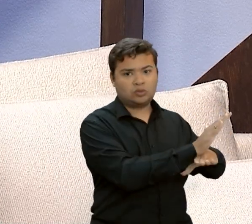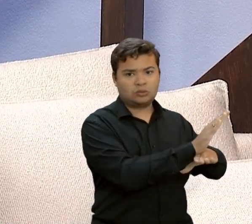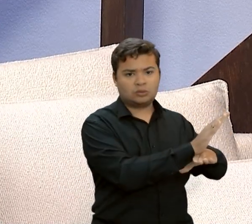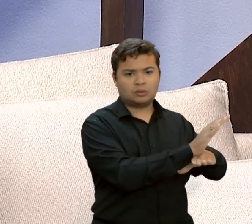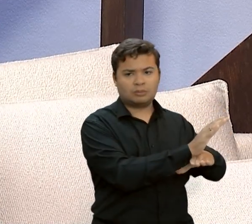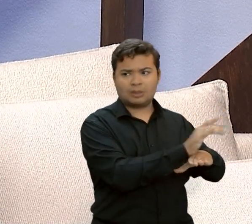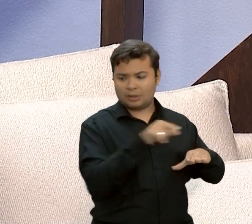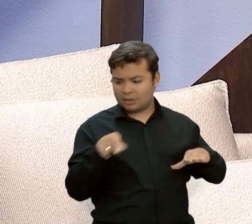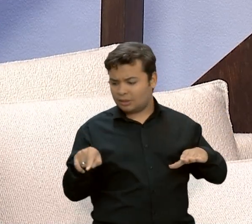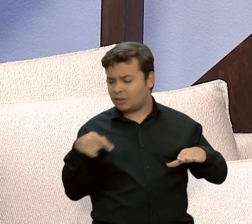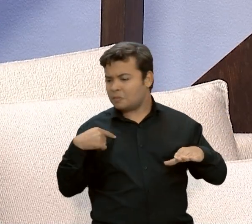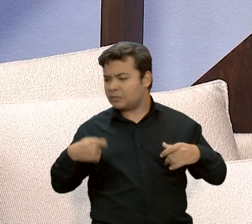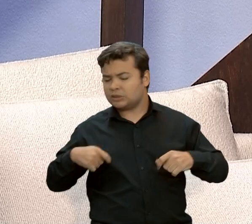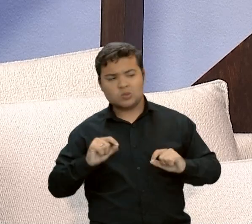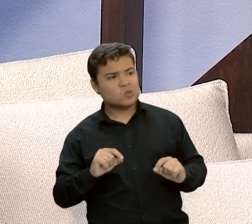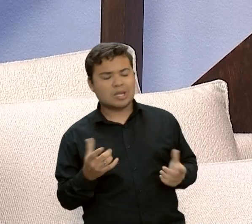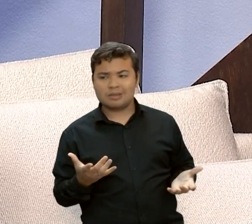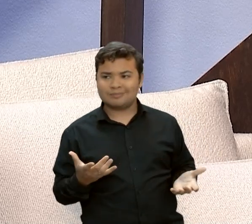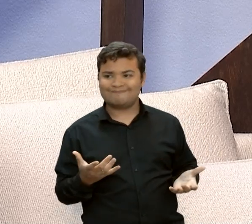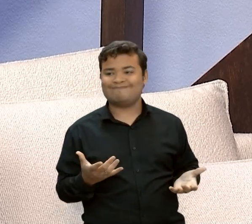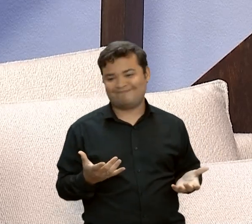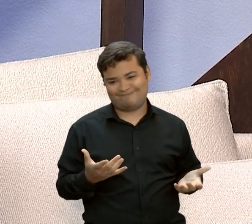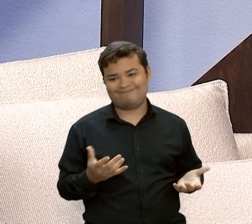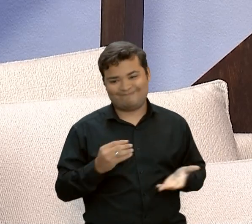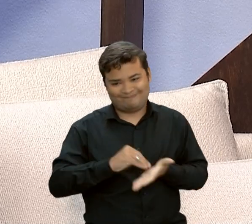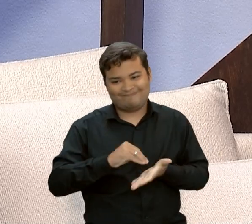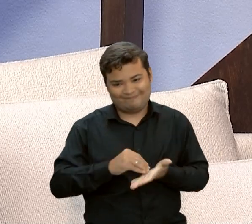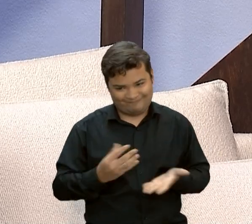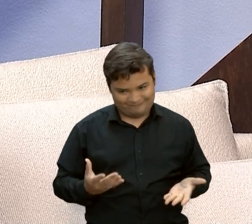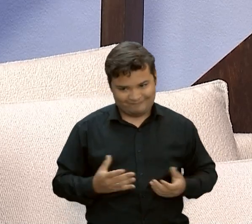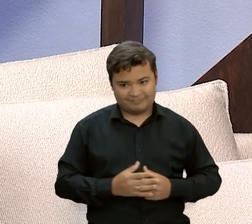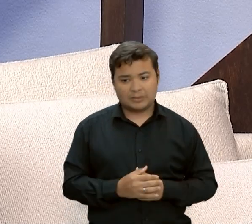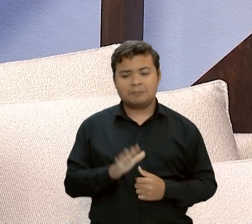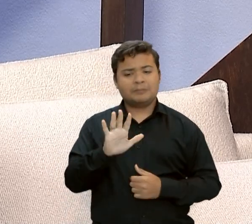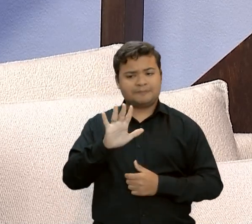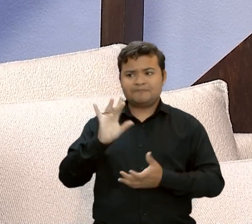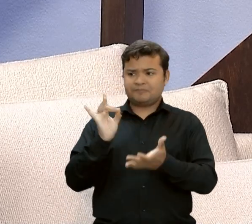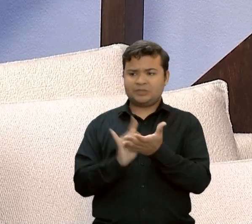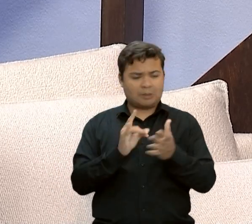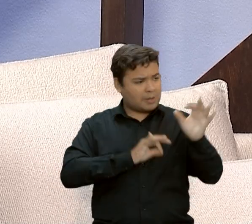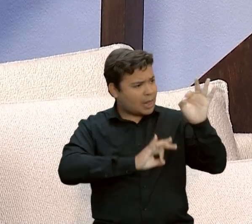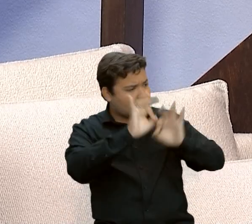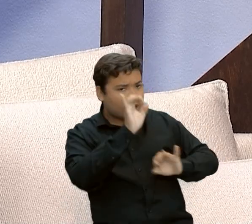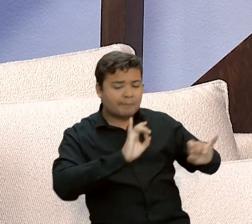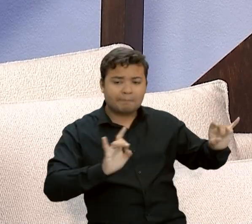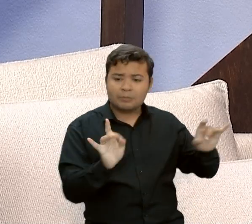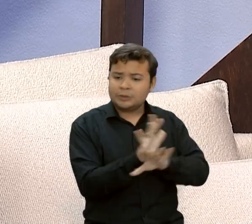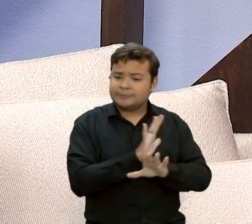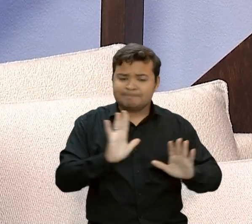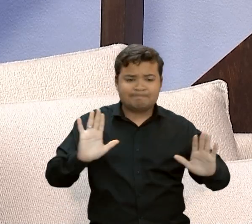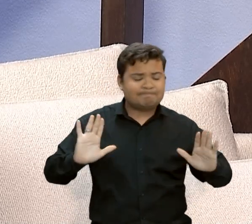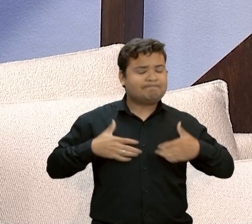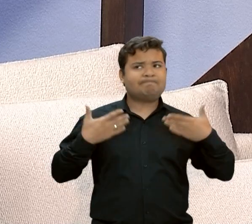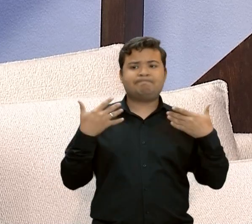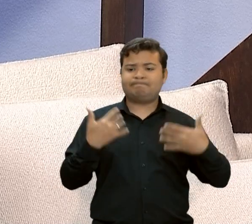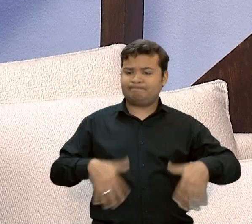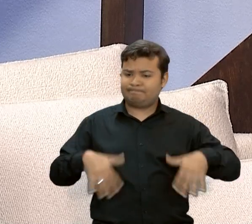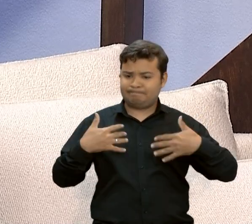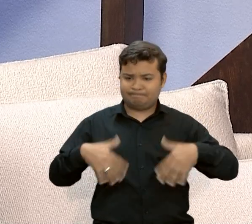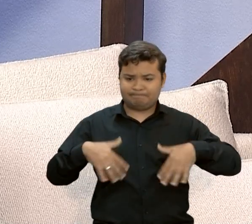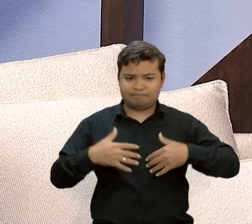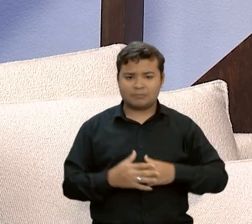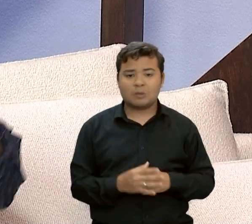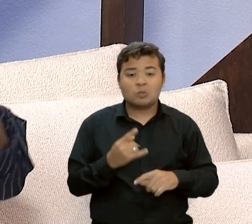do seu cliente. Mas o fato é que foi uma surpresa, porque a nossa televisão é a quinta